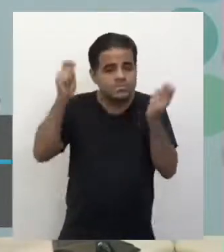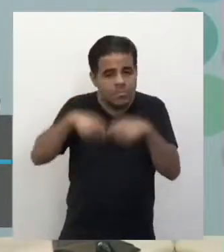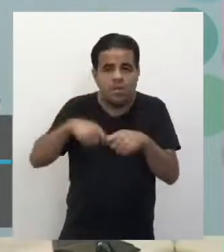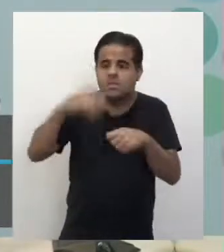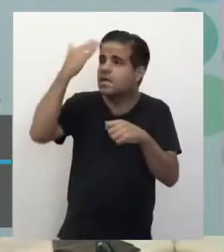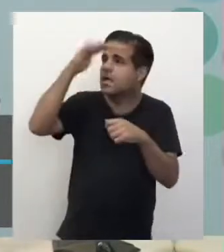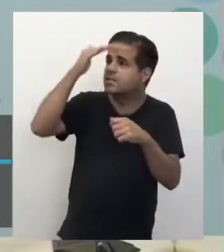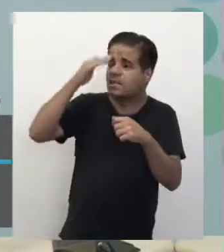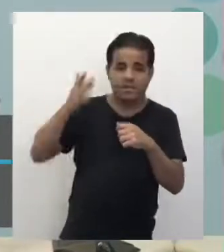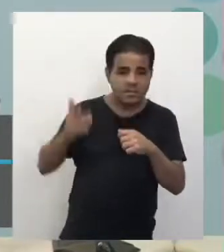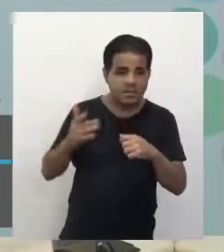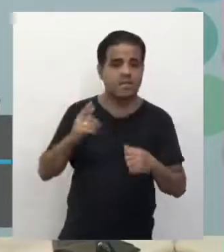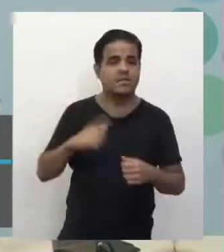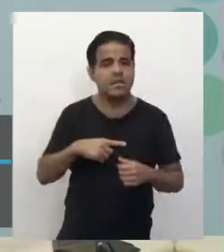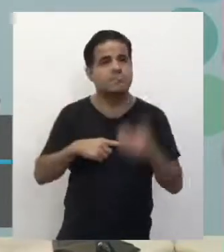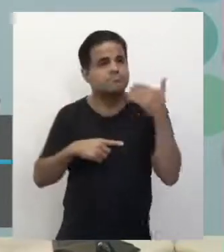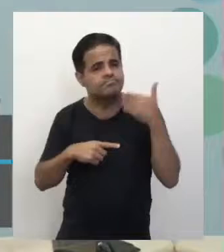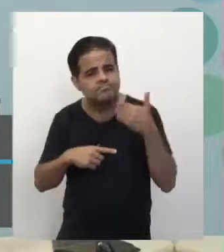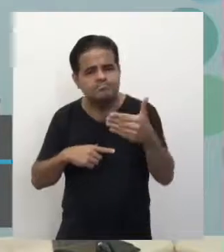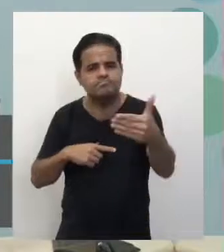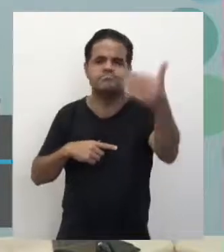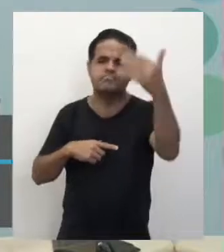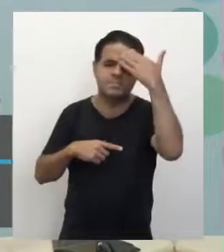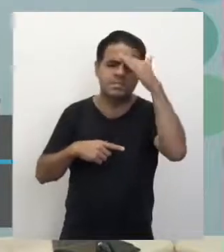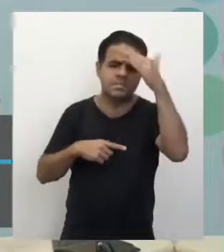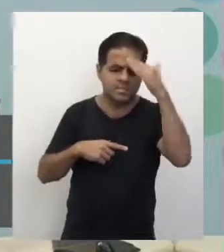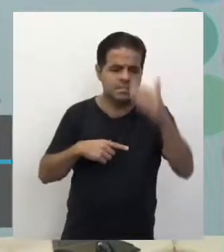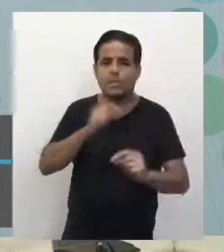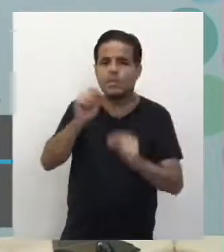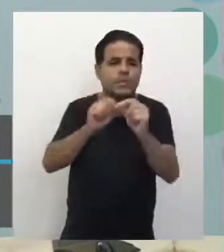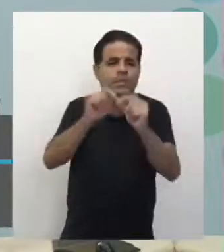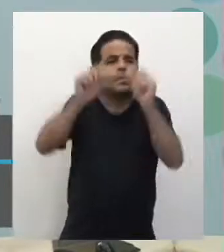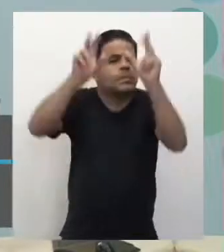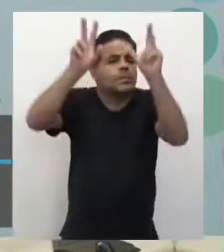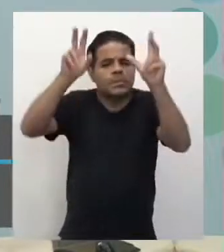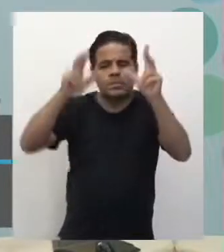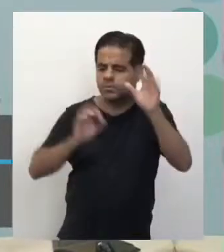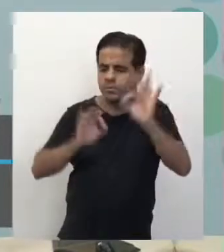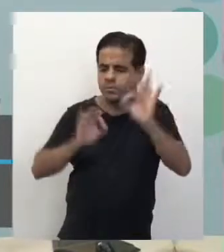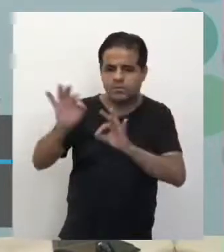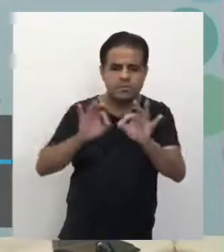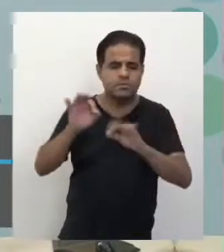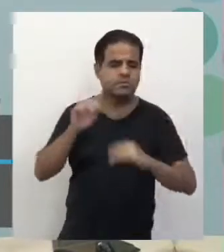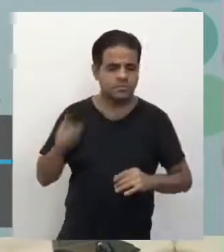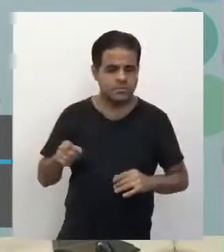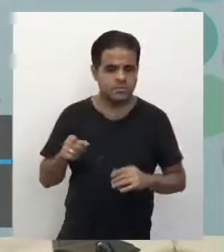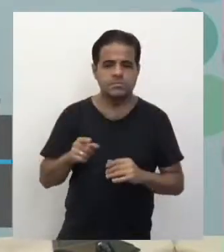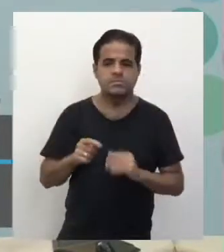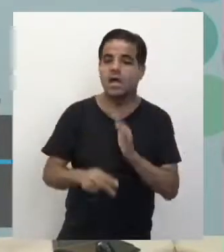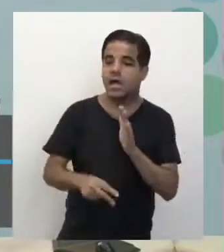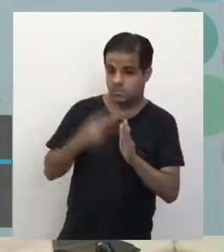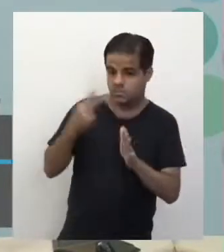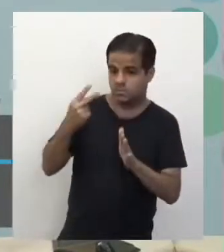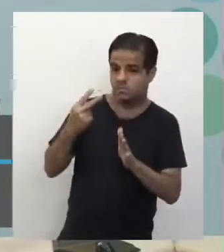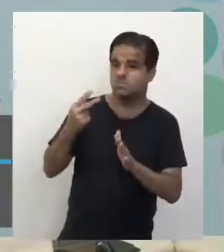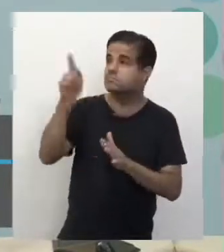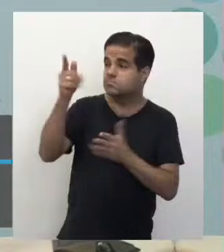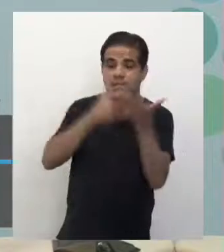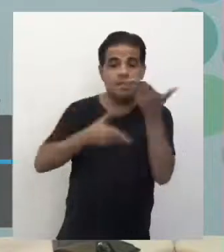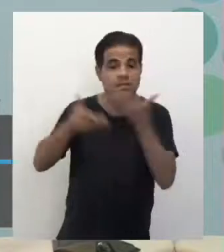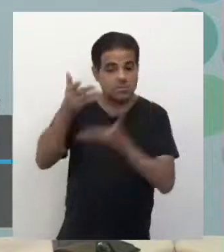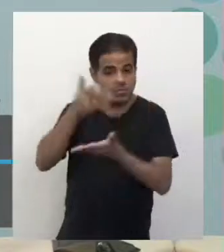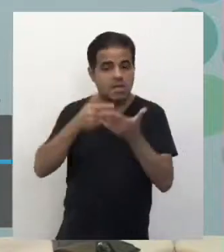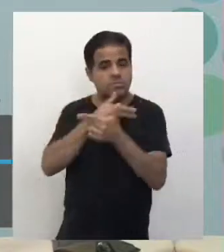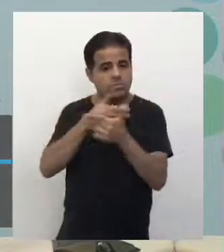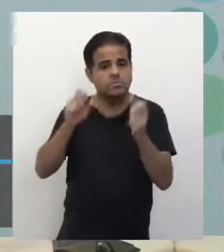compreenda, tenho que compreender em que situação que ele foi produzido. A segunda imagem está relacionada, depois vocês